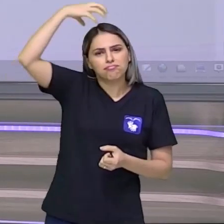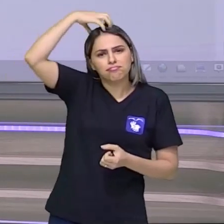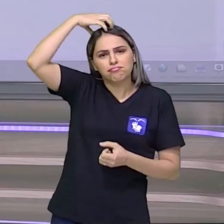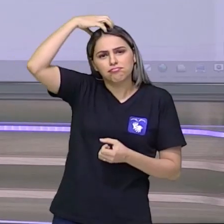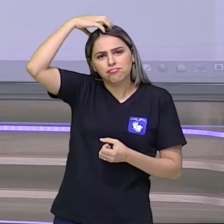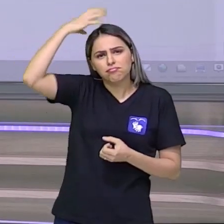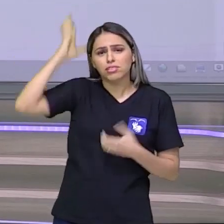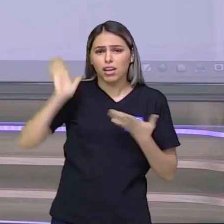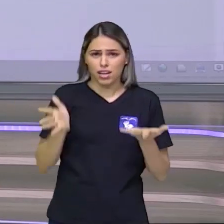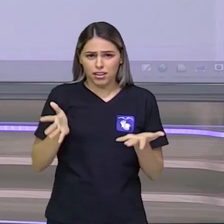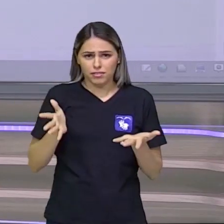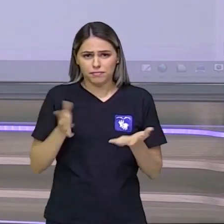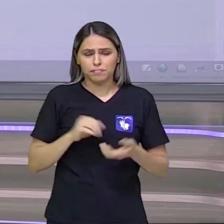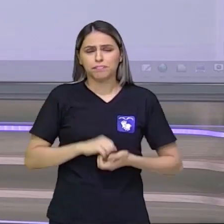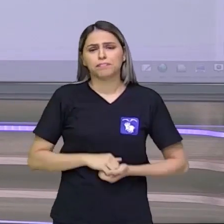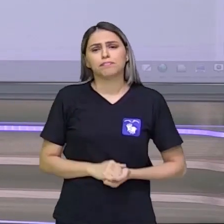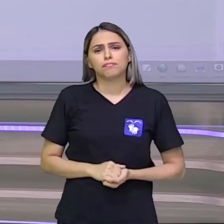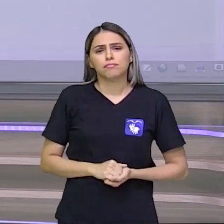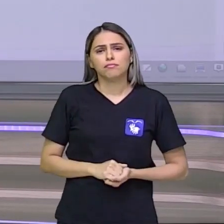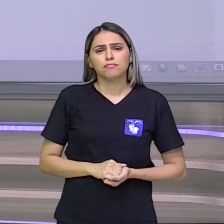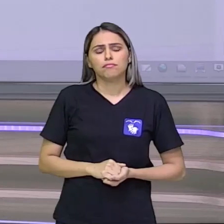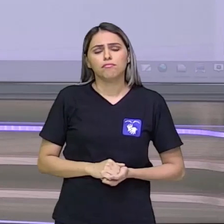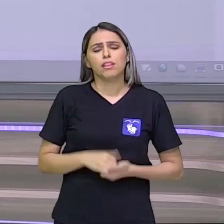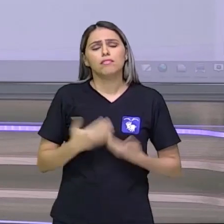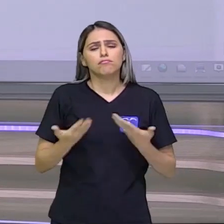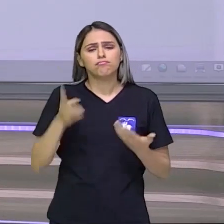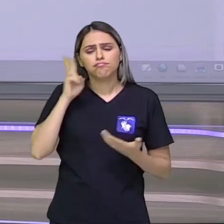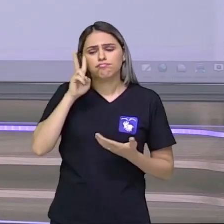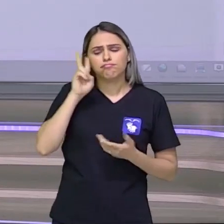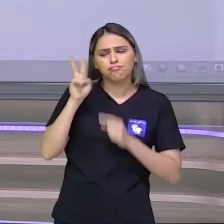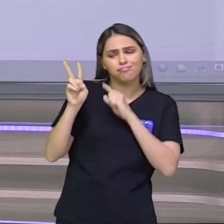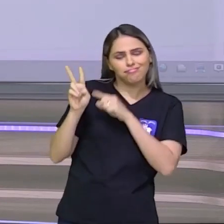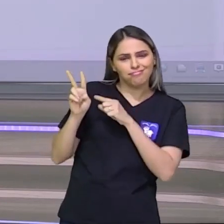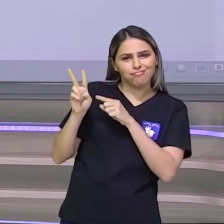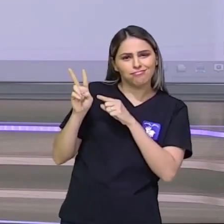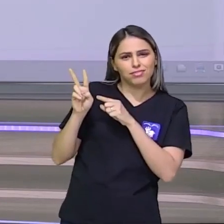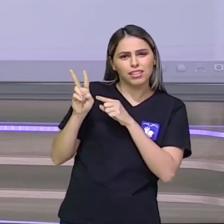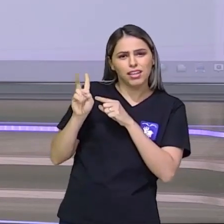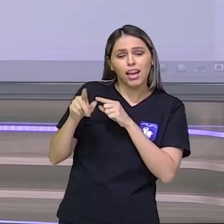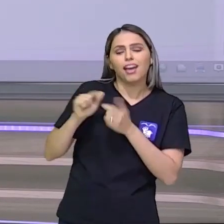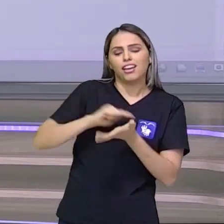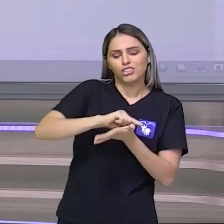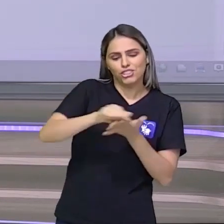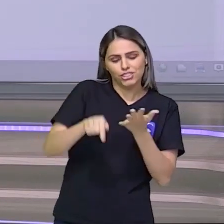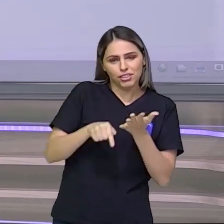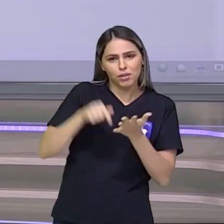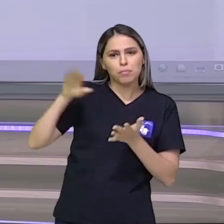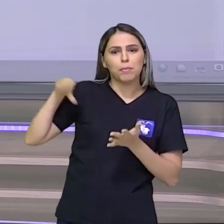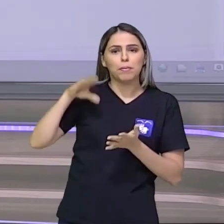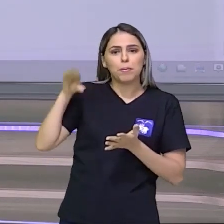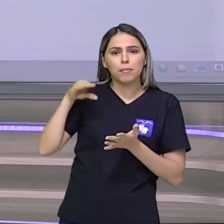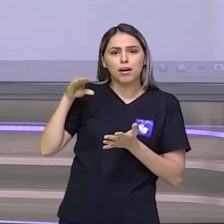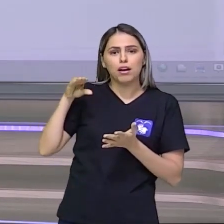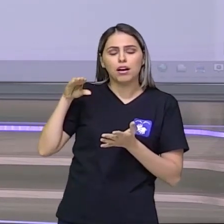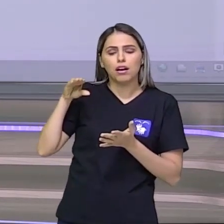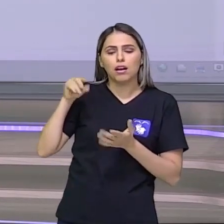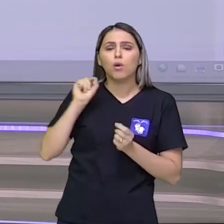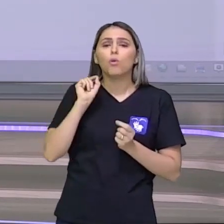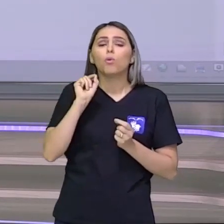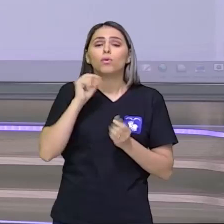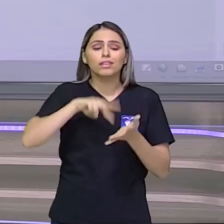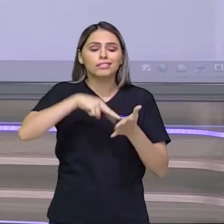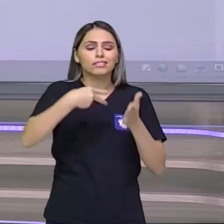de conto de fadas? Essas crianças são as histórias de gêneros orais. E o que são